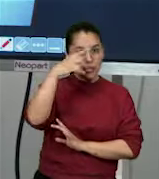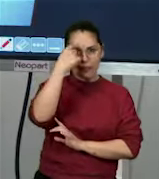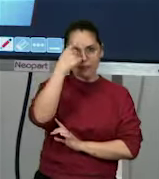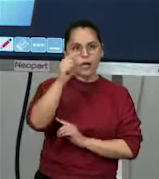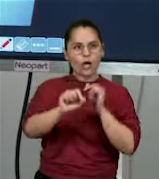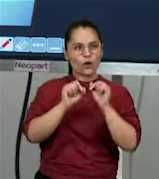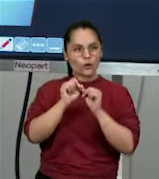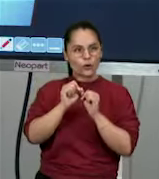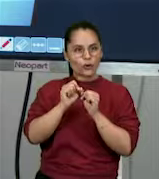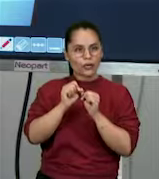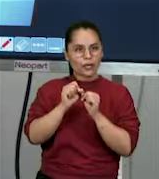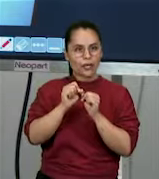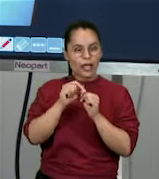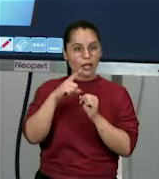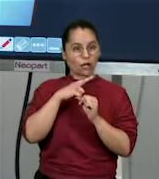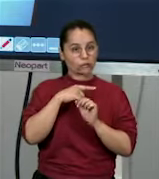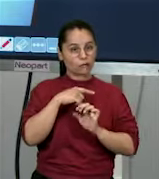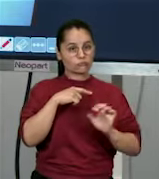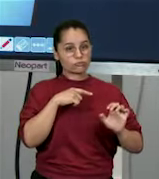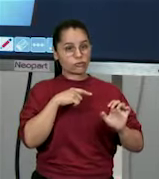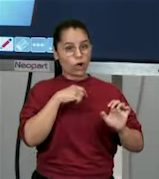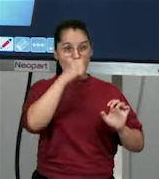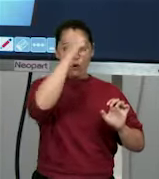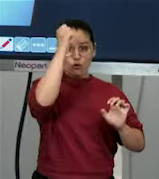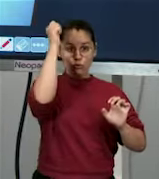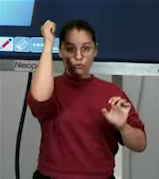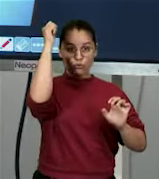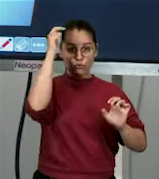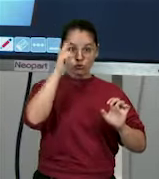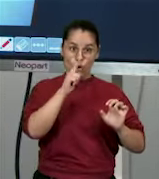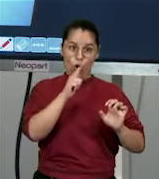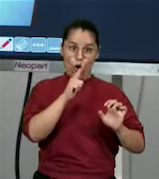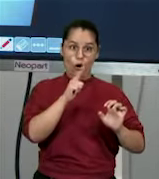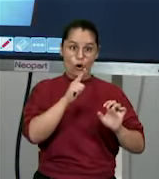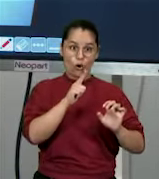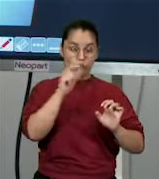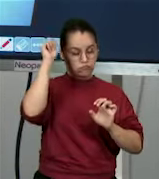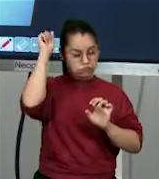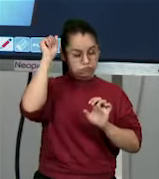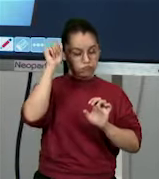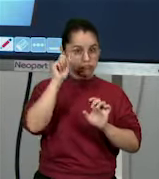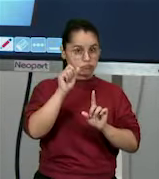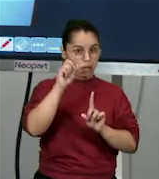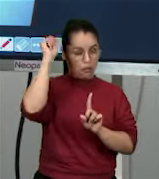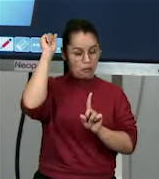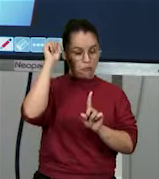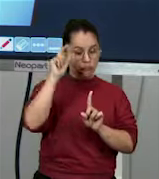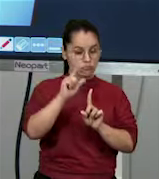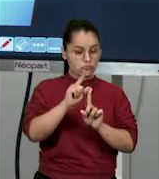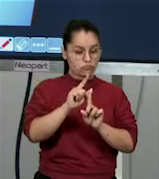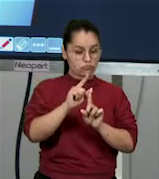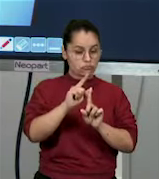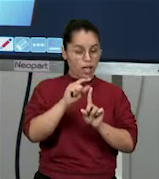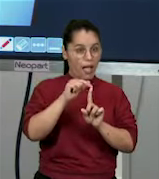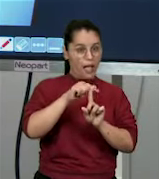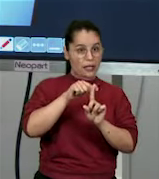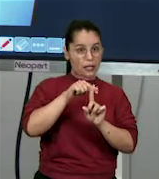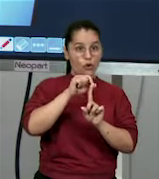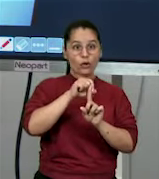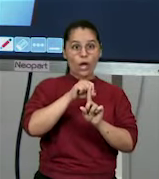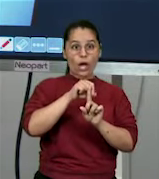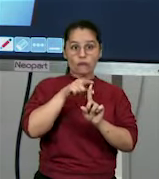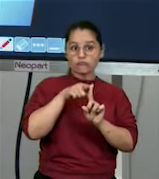que do meu lado esquerdo, o sol ou uma outra luz, ela vem e bate então no meu personagem. Por